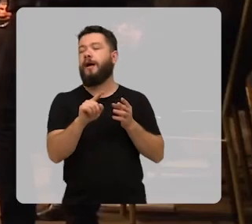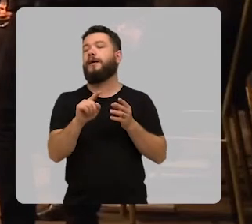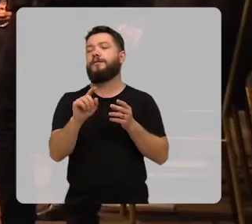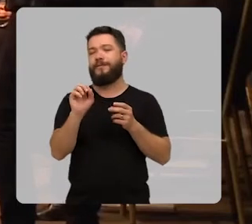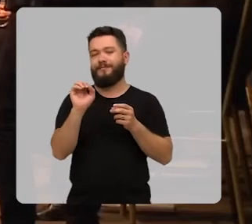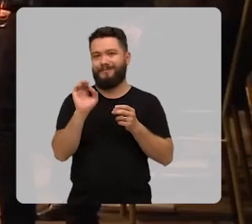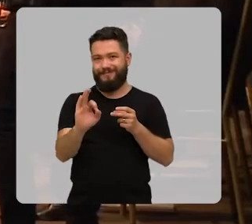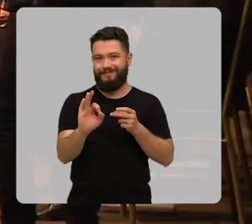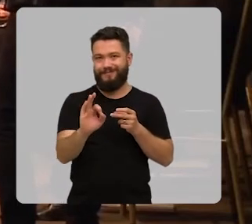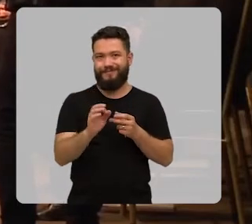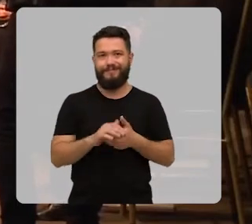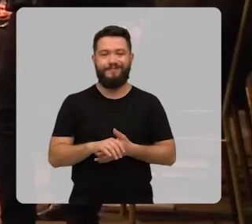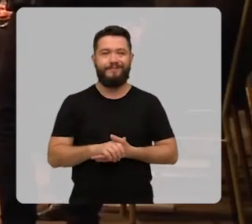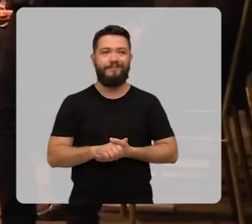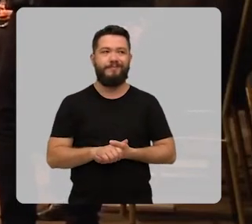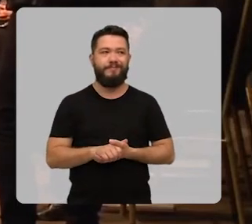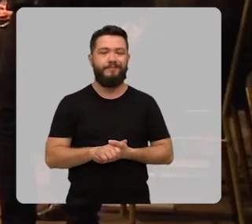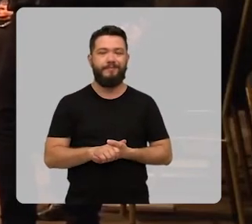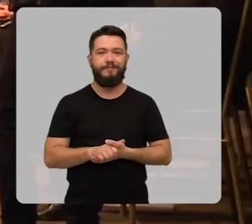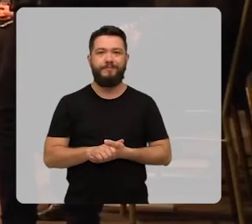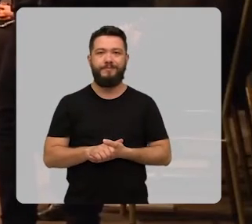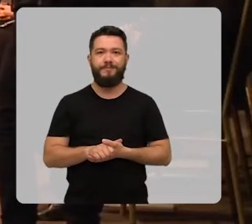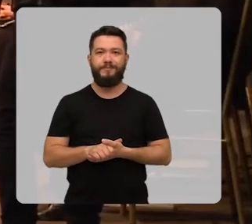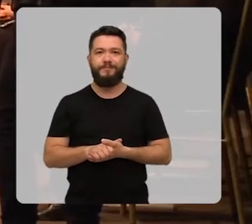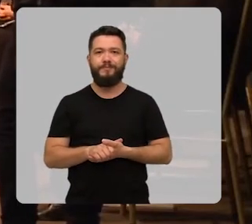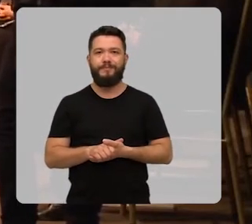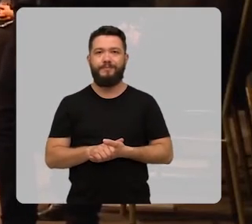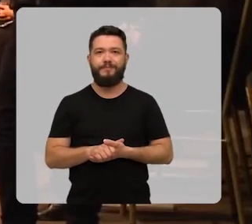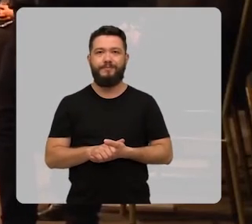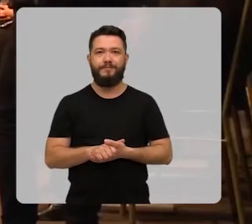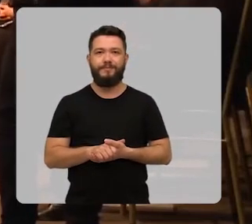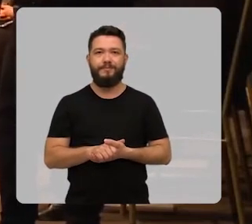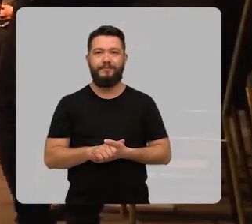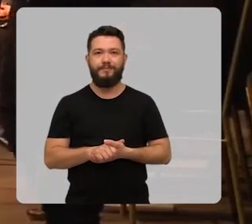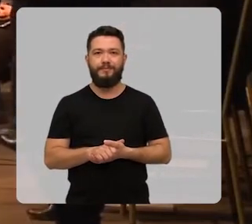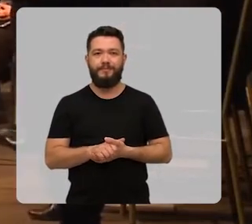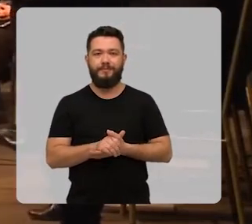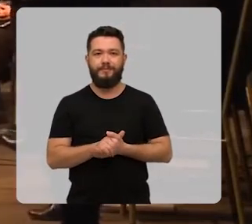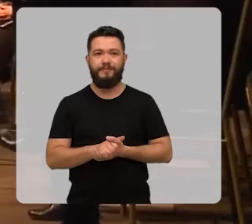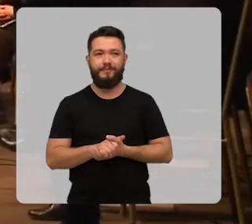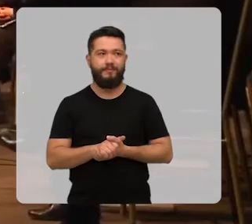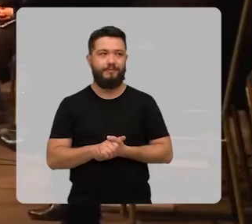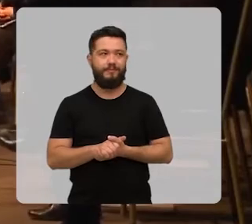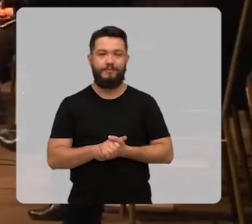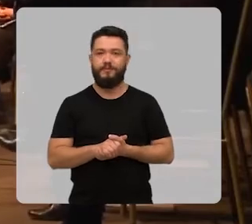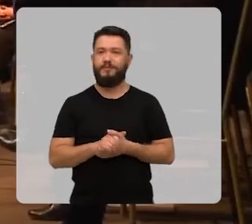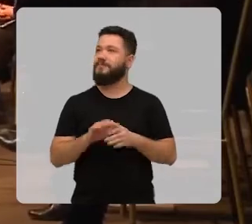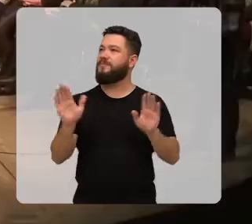fizeram isso era uma coisa tão óbvia posso ter mais uma pergunta ah tá sim ok